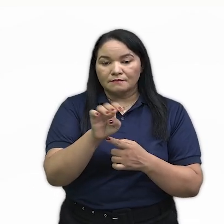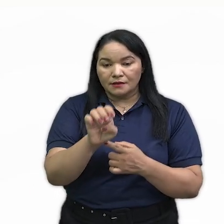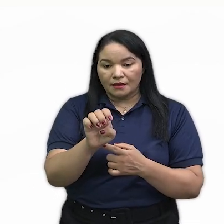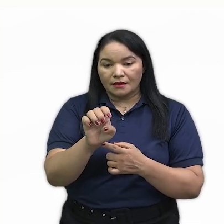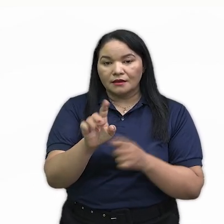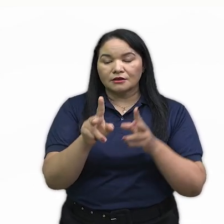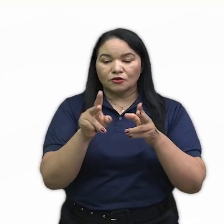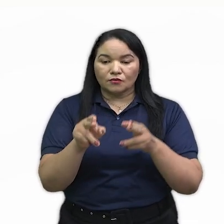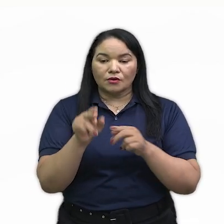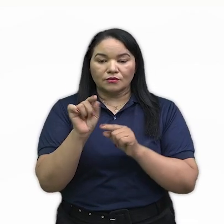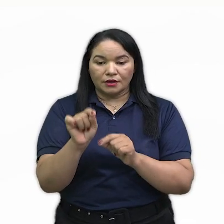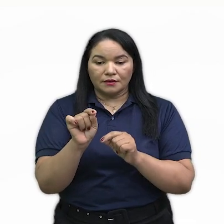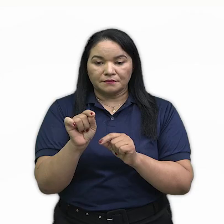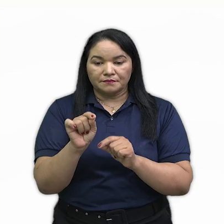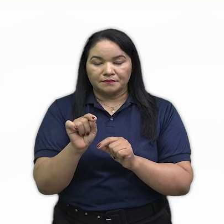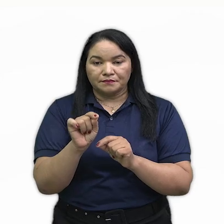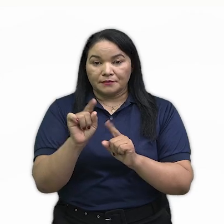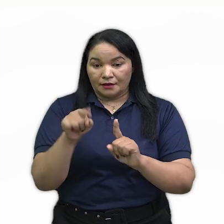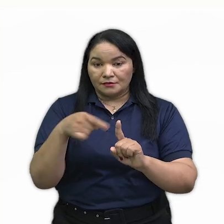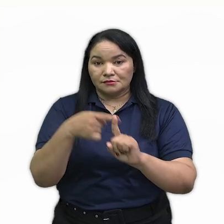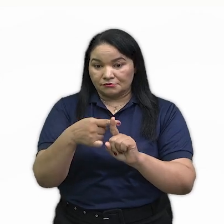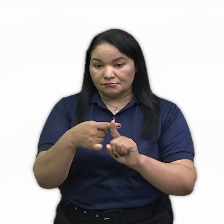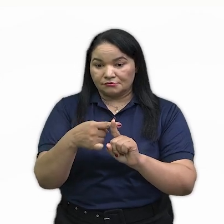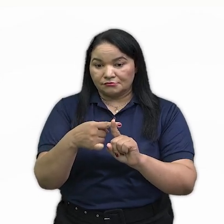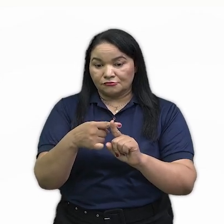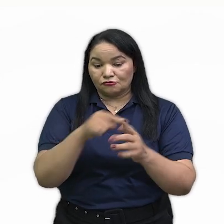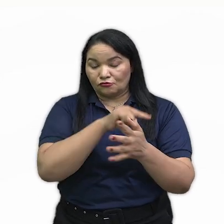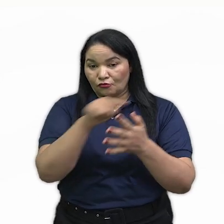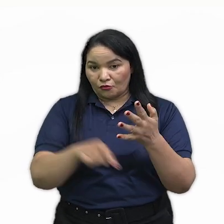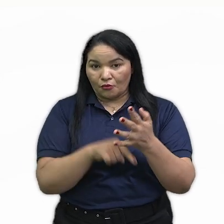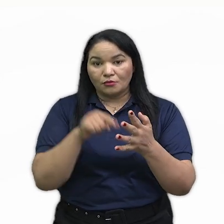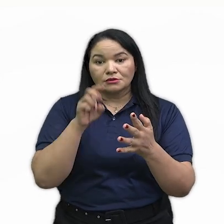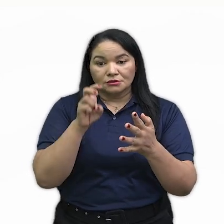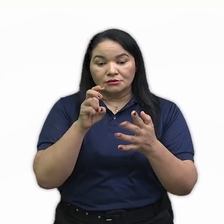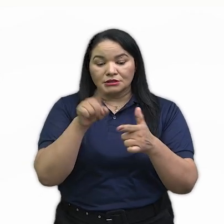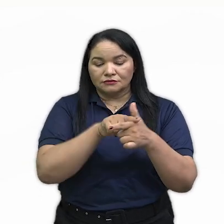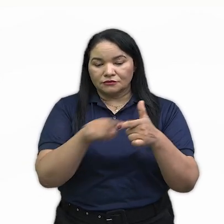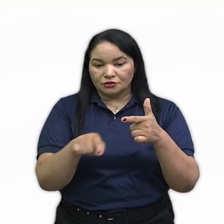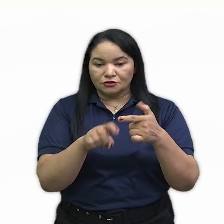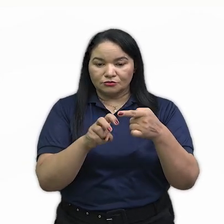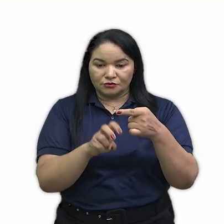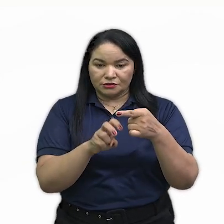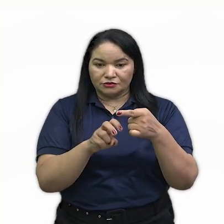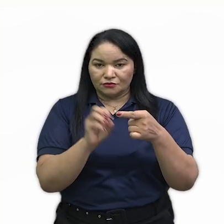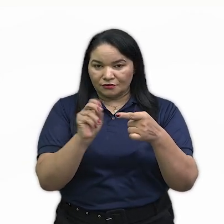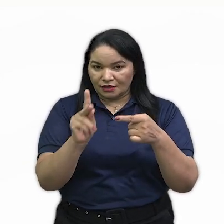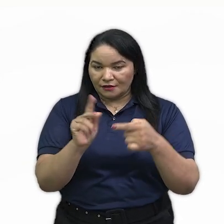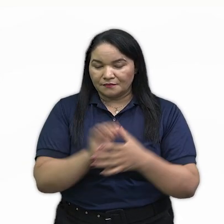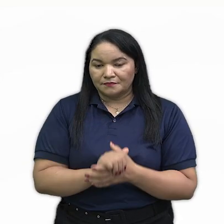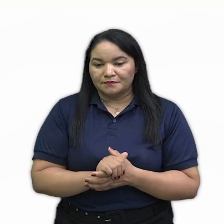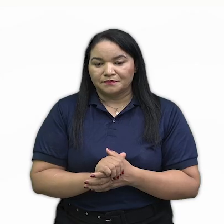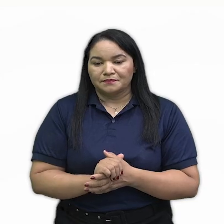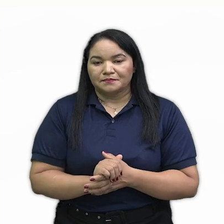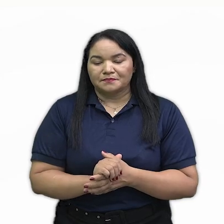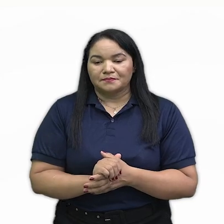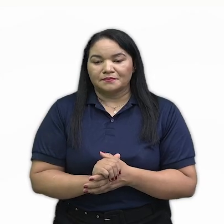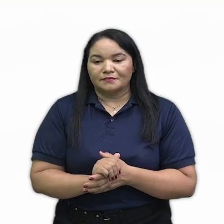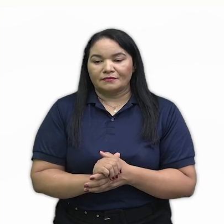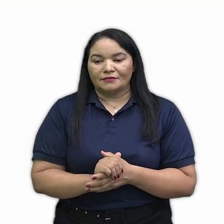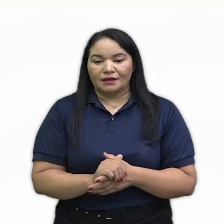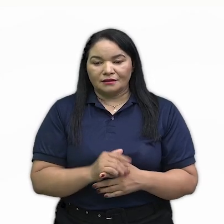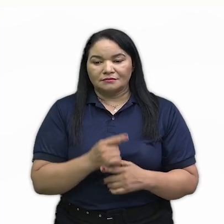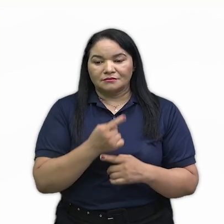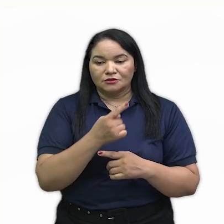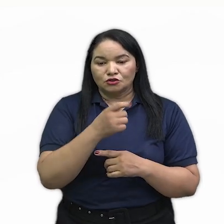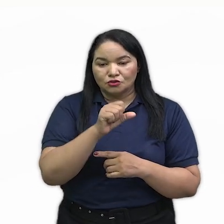ser igual a quem? Vai ser a soma dos elementos dividido por 5, beleza? Então, você vai pegar ó,